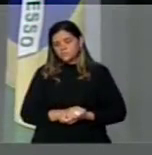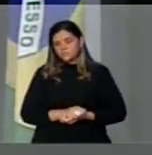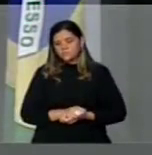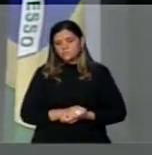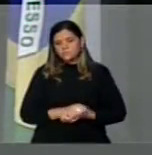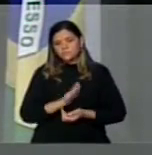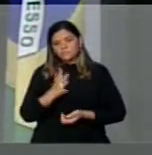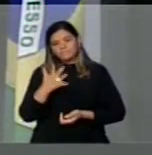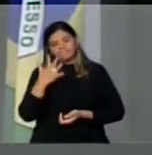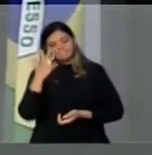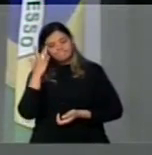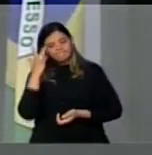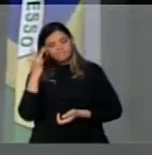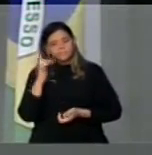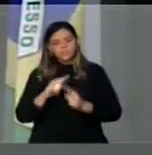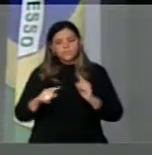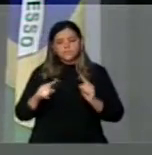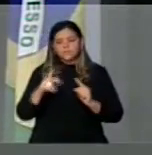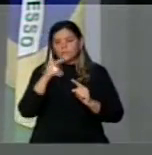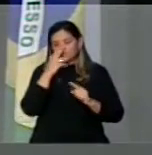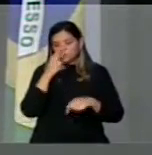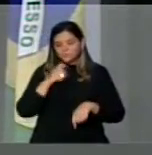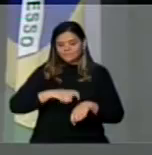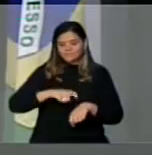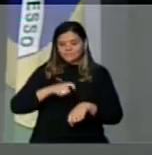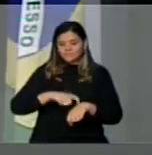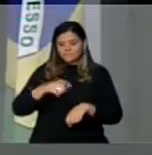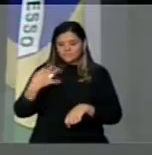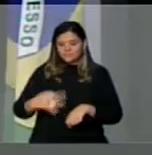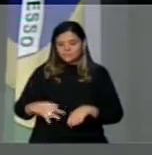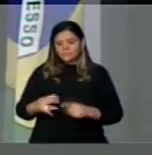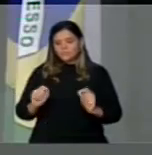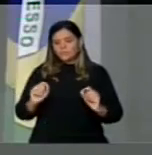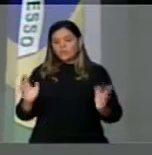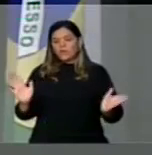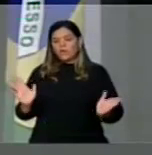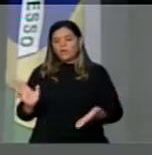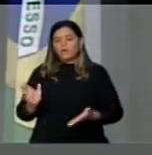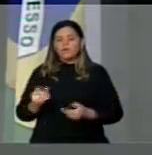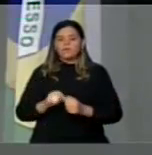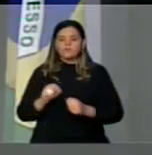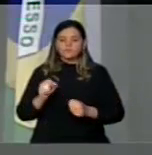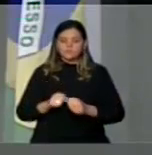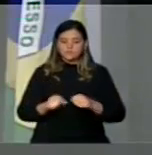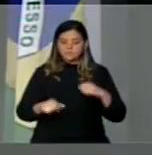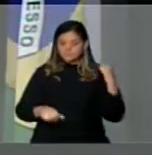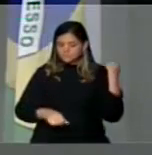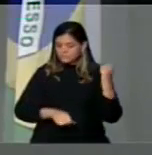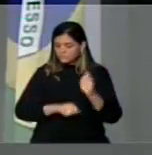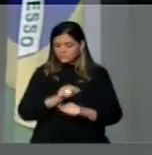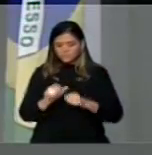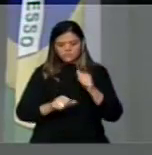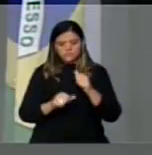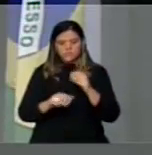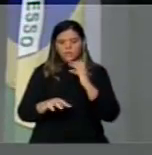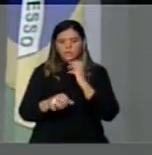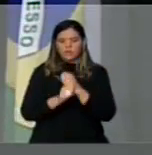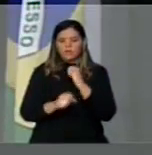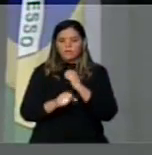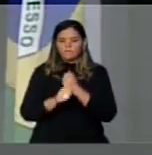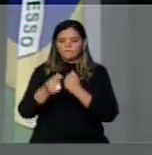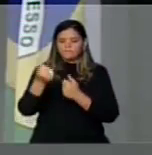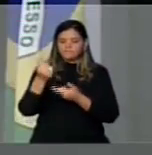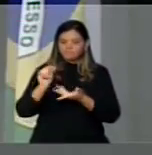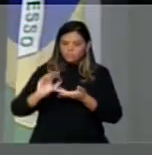Talvez esteja mais do que na hora, ministro, de fazer a revisão imediata deste cálculo, para que